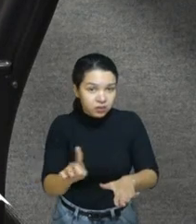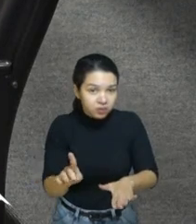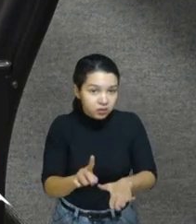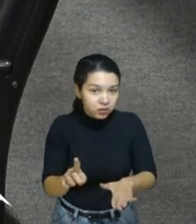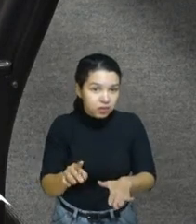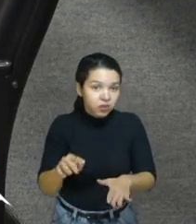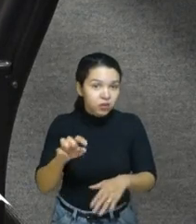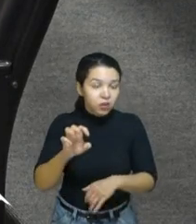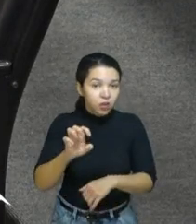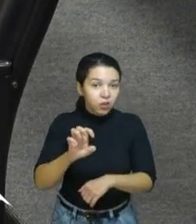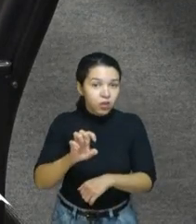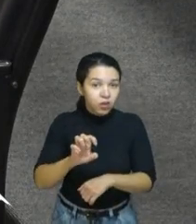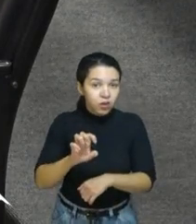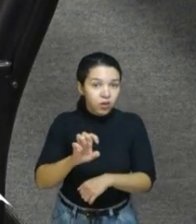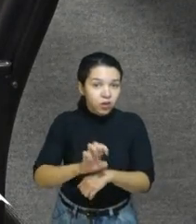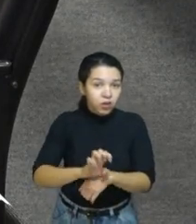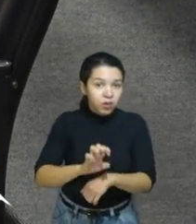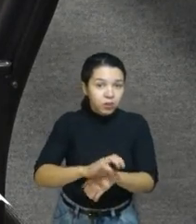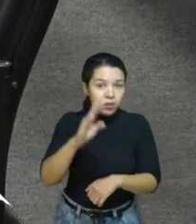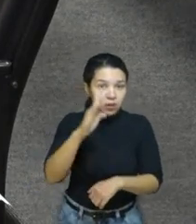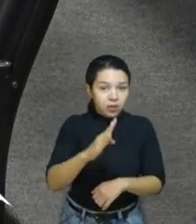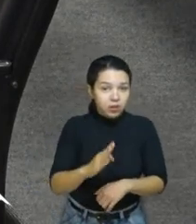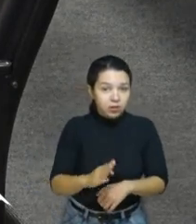Estado brasileiro está